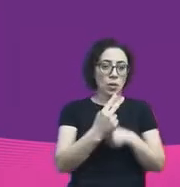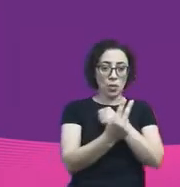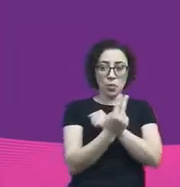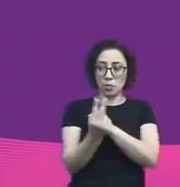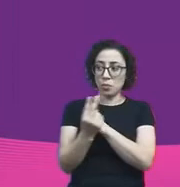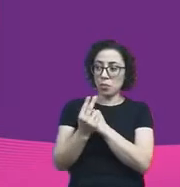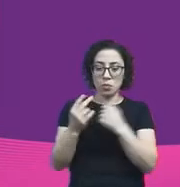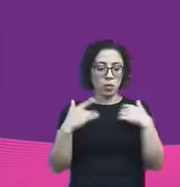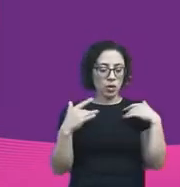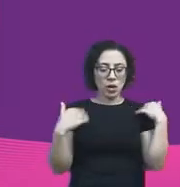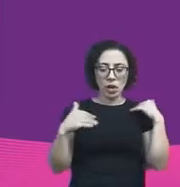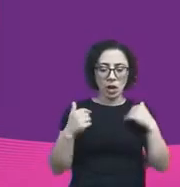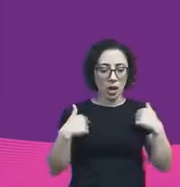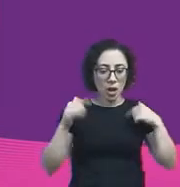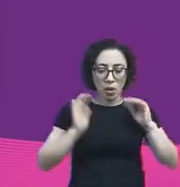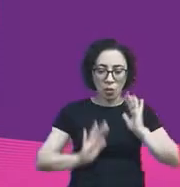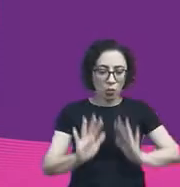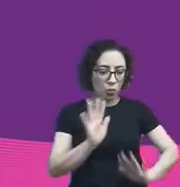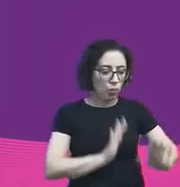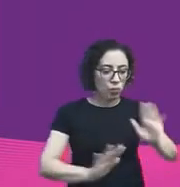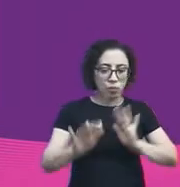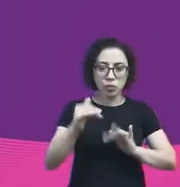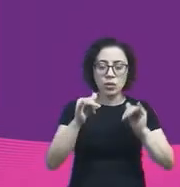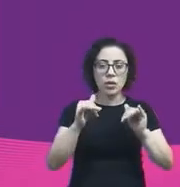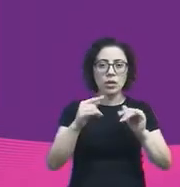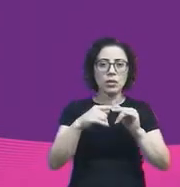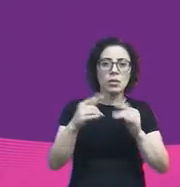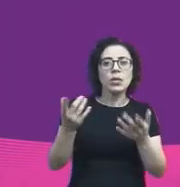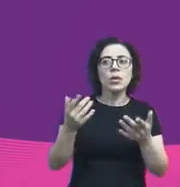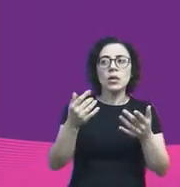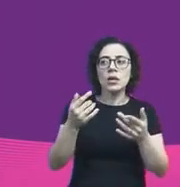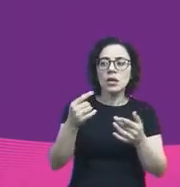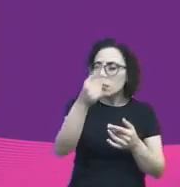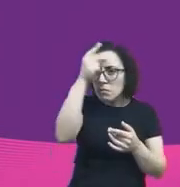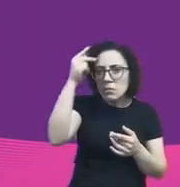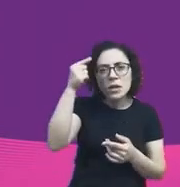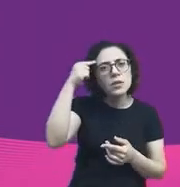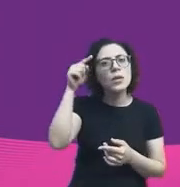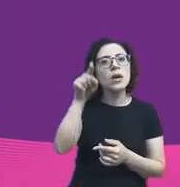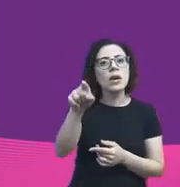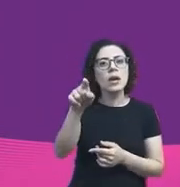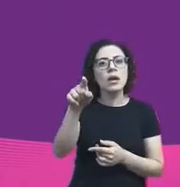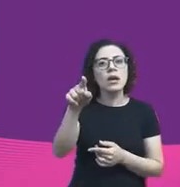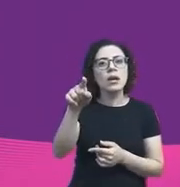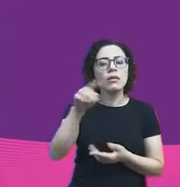é importante a gente pensar nos outros, e que quando você avalia um sistema,